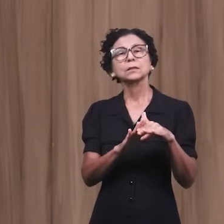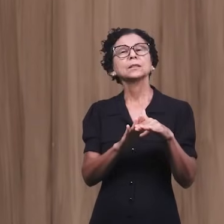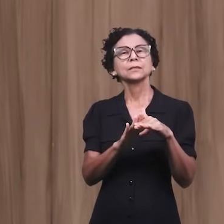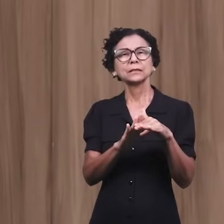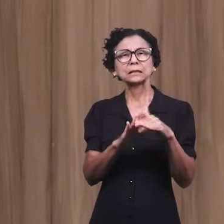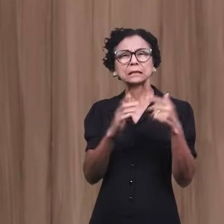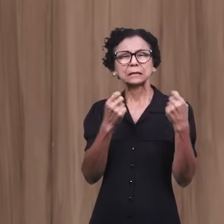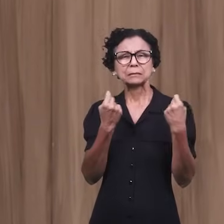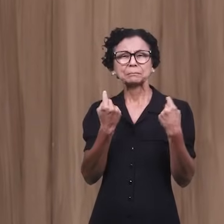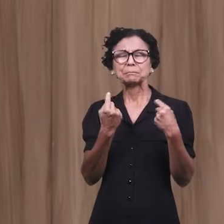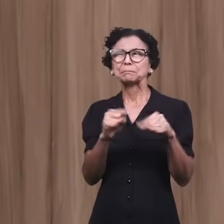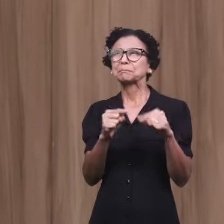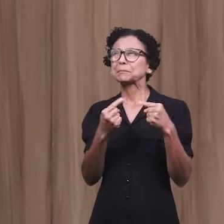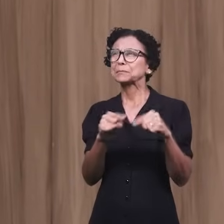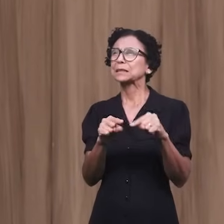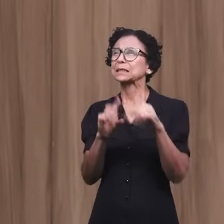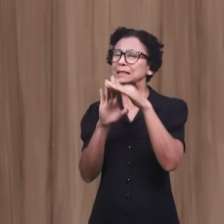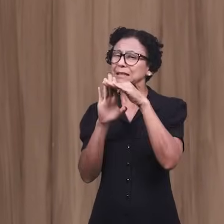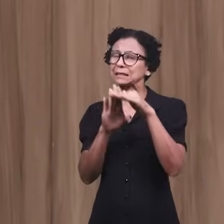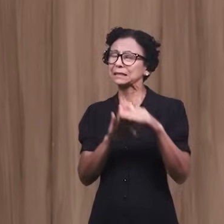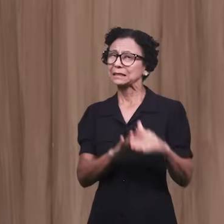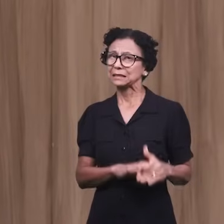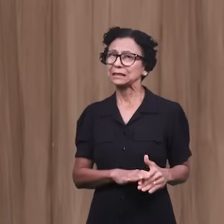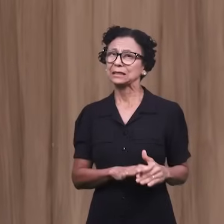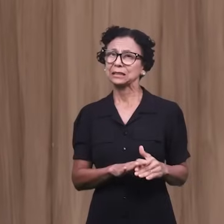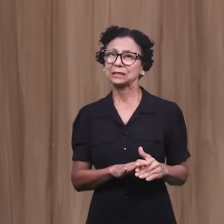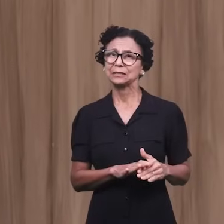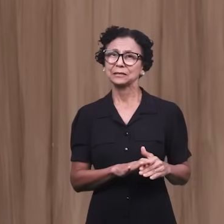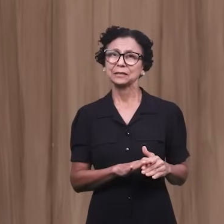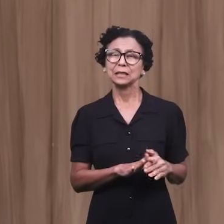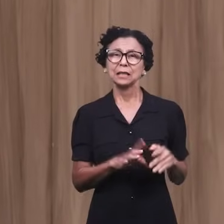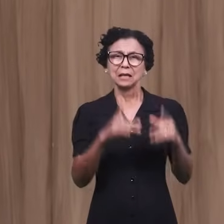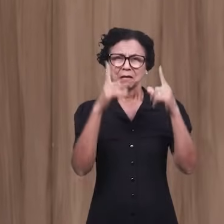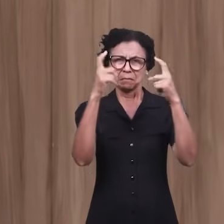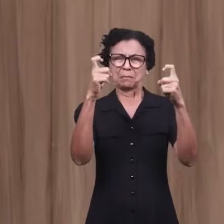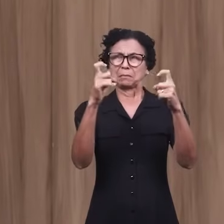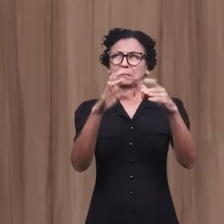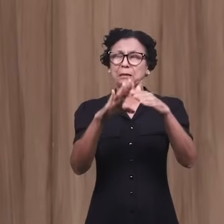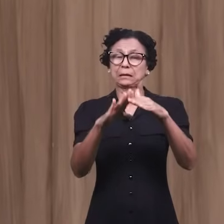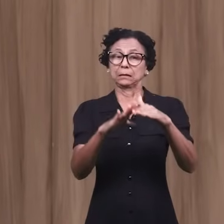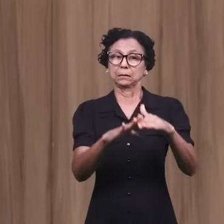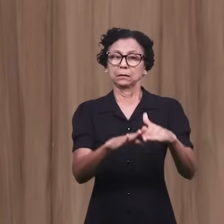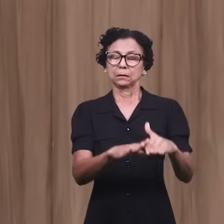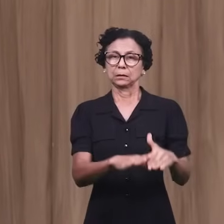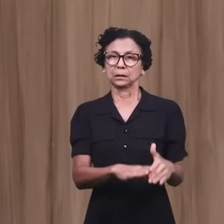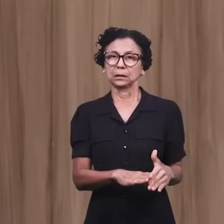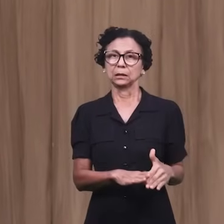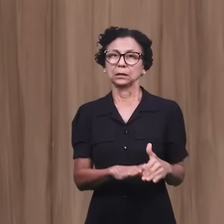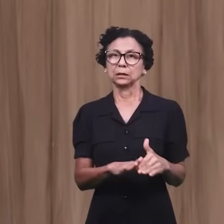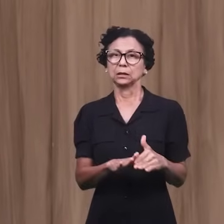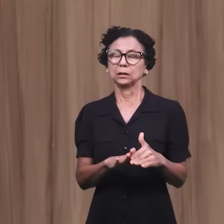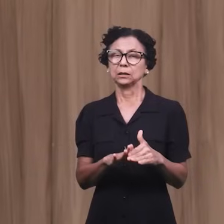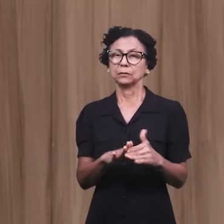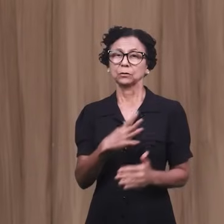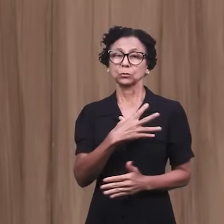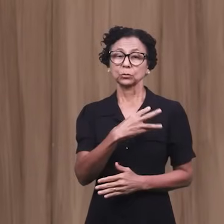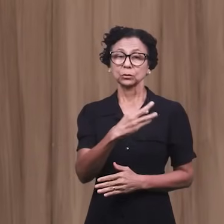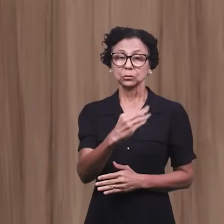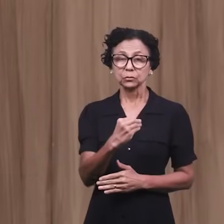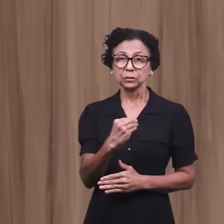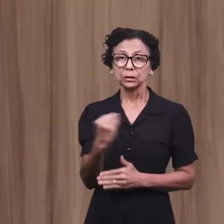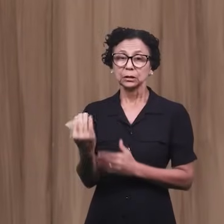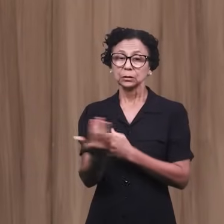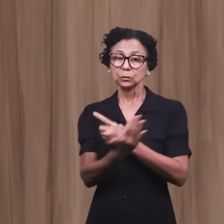investida, de toda perseguição, dando livramento, meu Pai, da violência, guardando os lares, os nossos